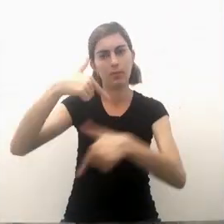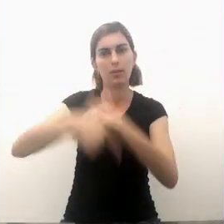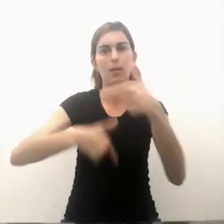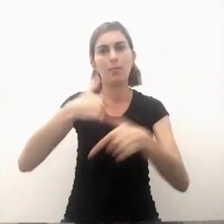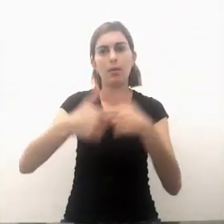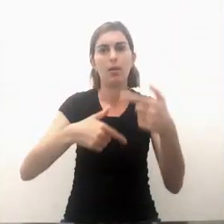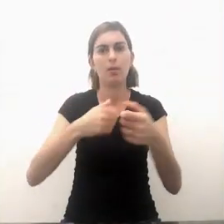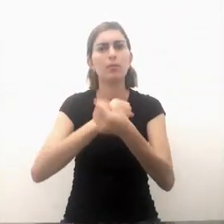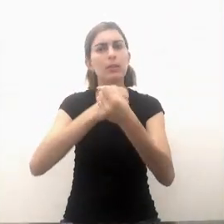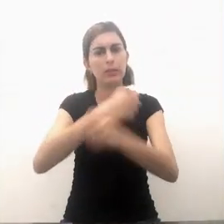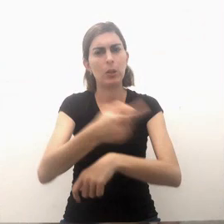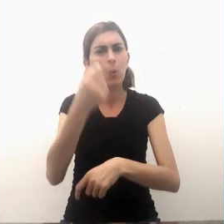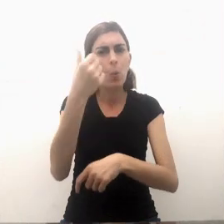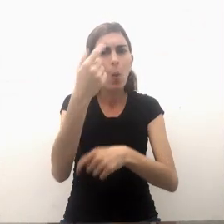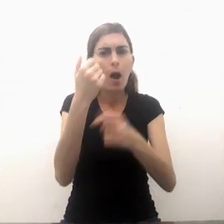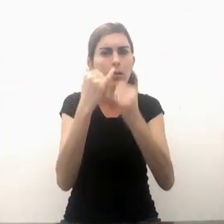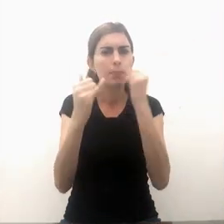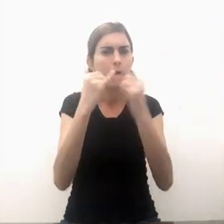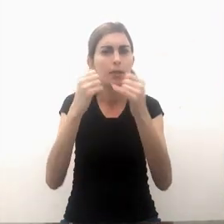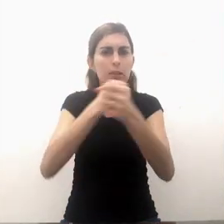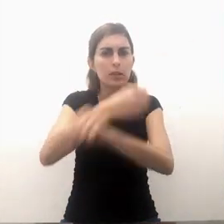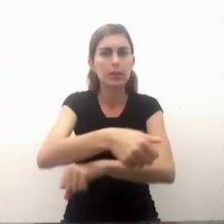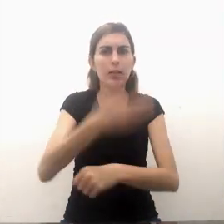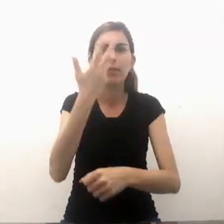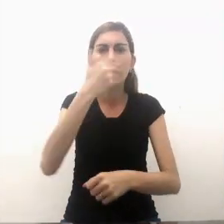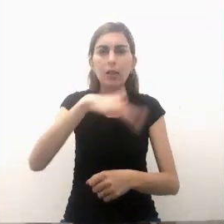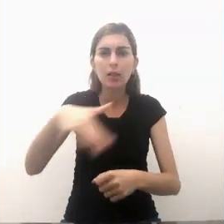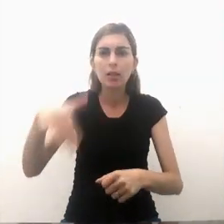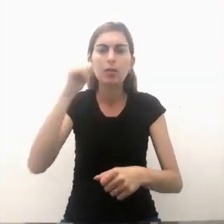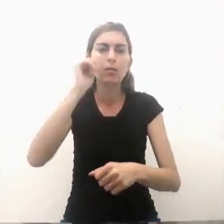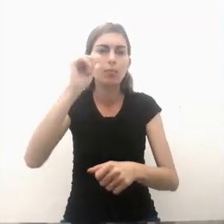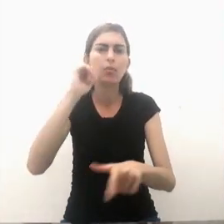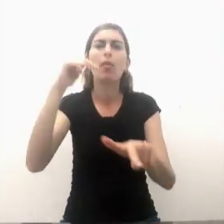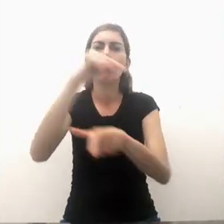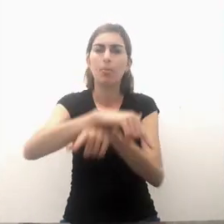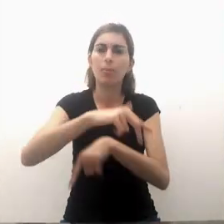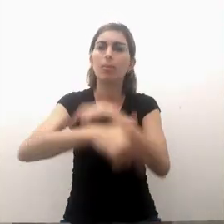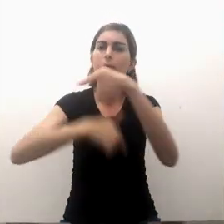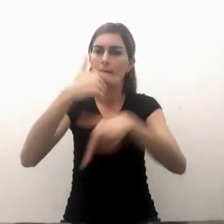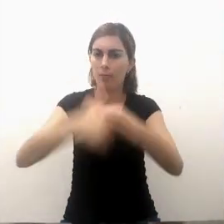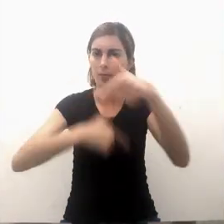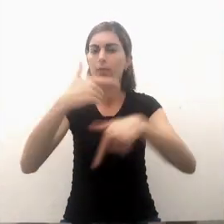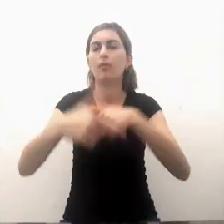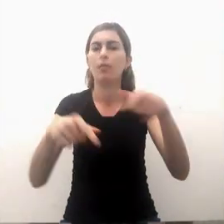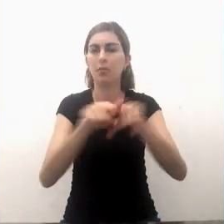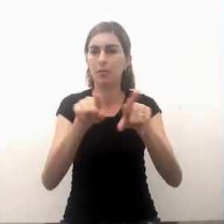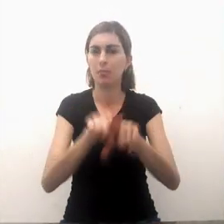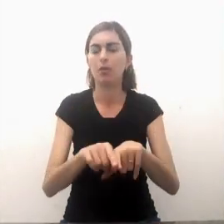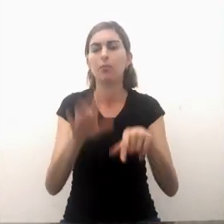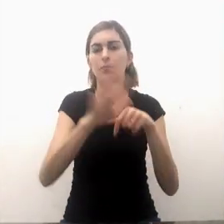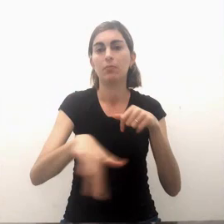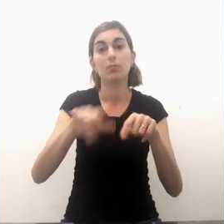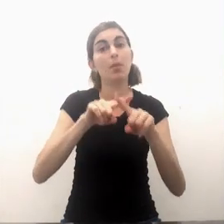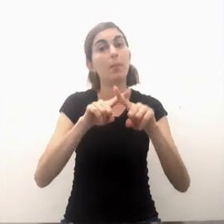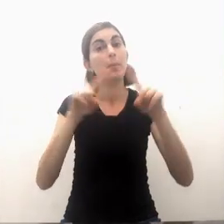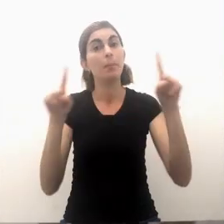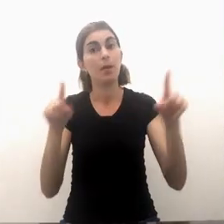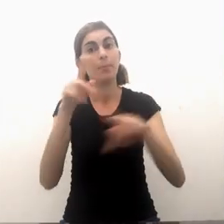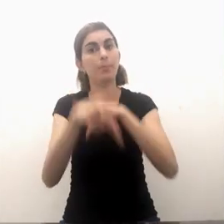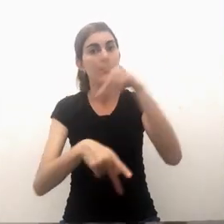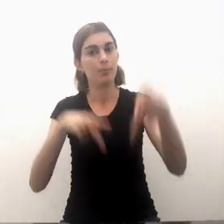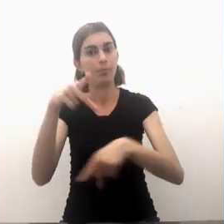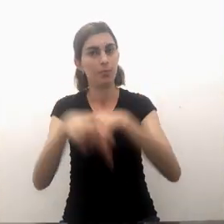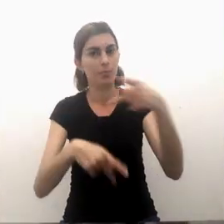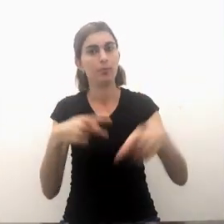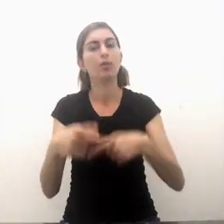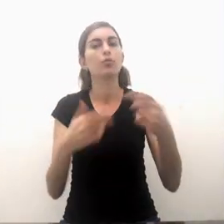trabalhos semi-escravos, tá? Porque crianças, mulheres trabalhavam nesses ambientes, tá, gente? Mas a